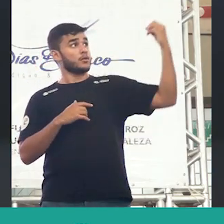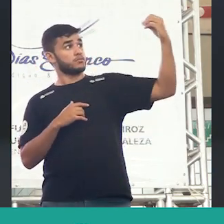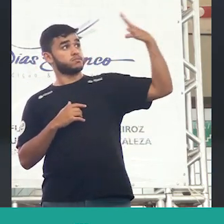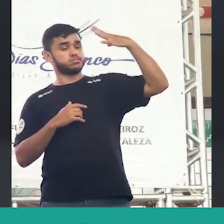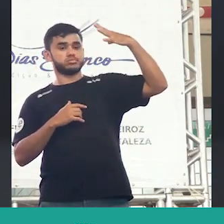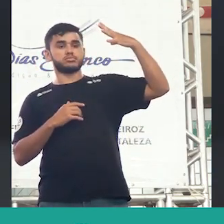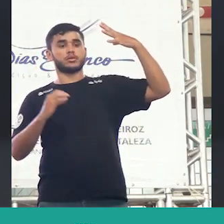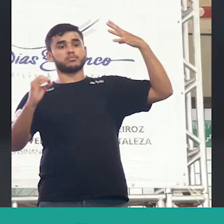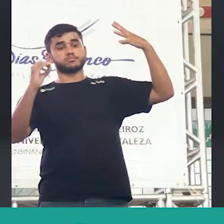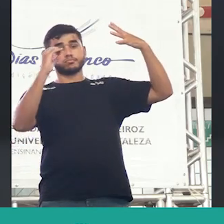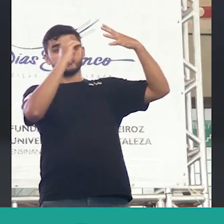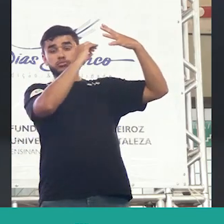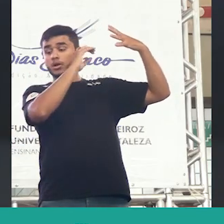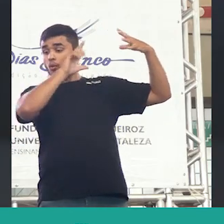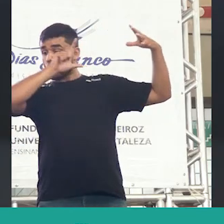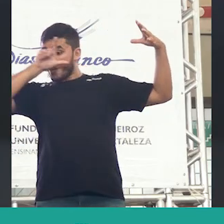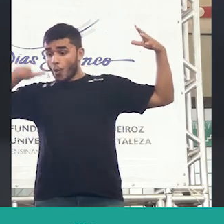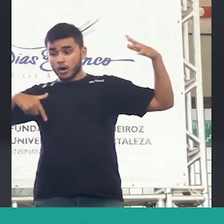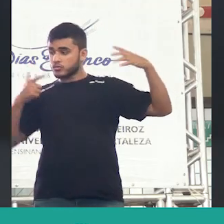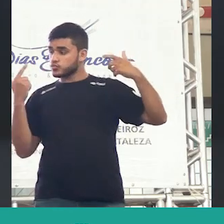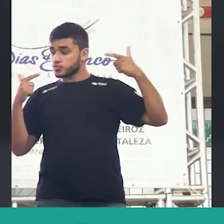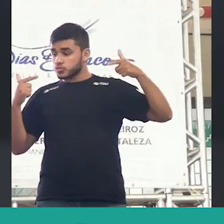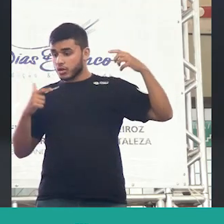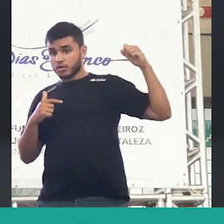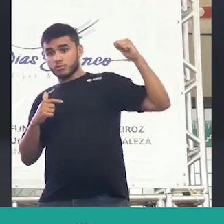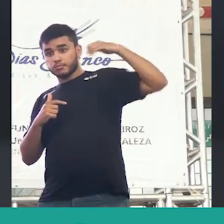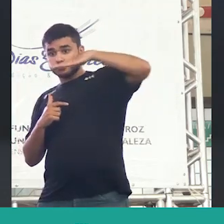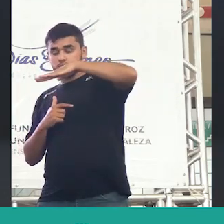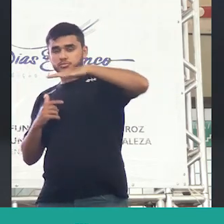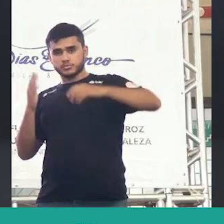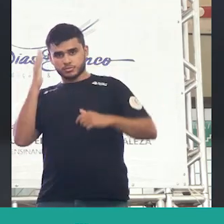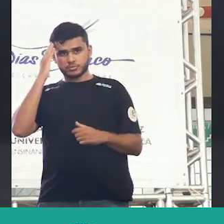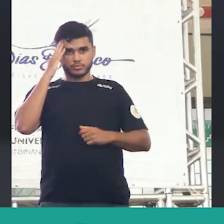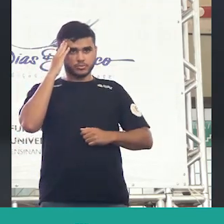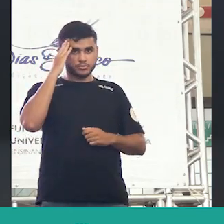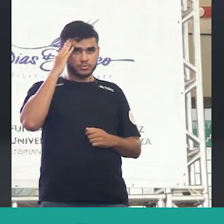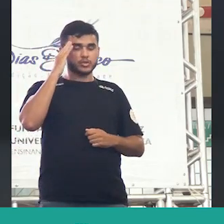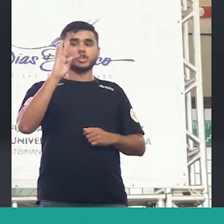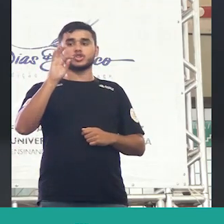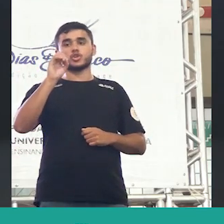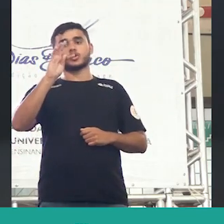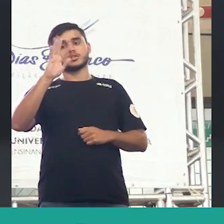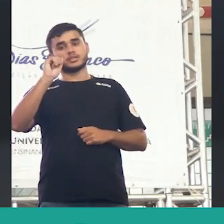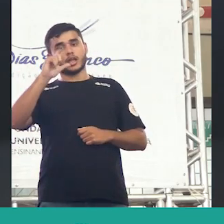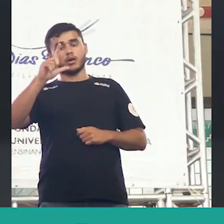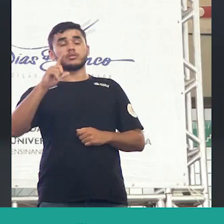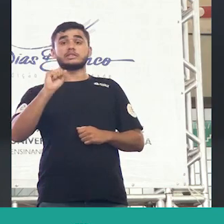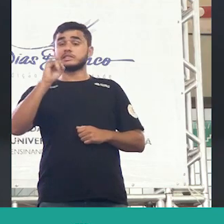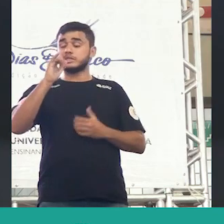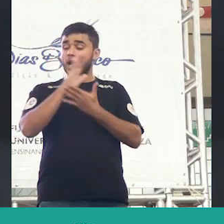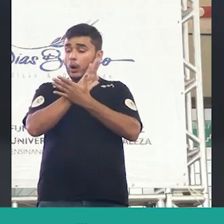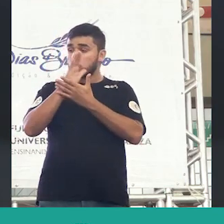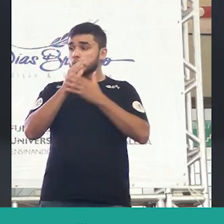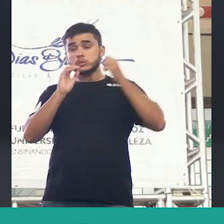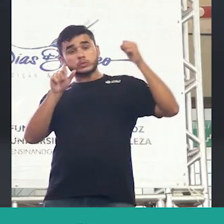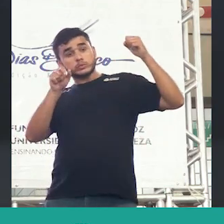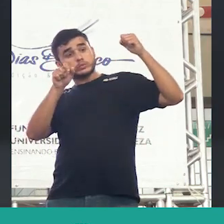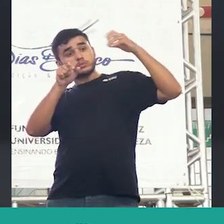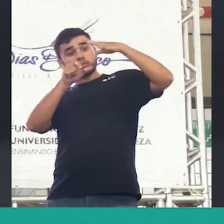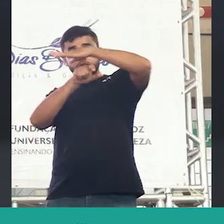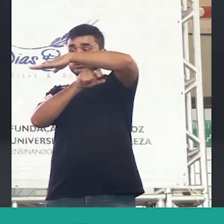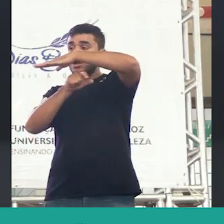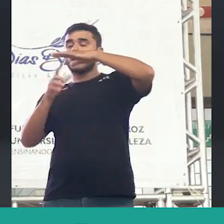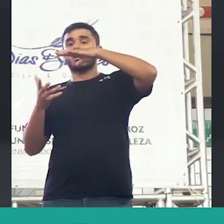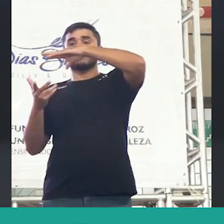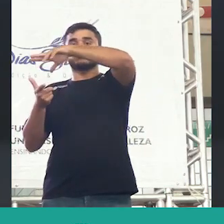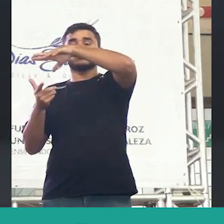totalmente, total. Se impedir parcialmente, eclipse parcial. Fui muito claro? Beleza. Vamos